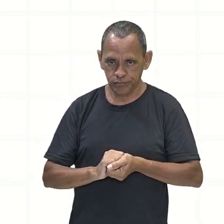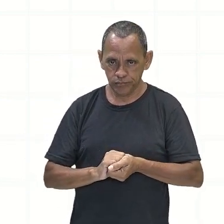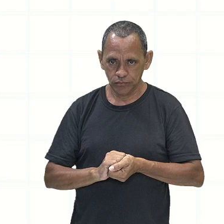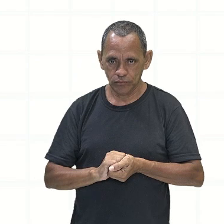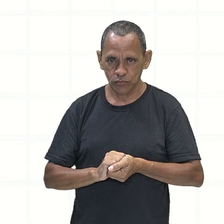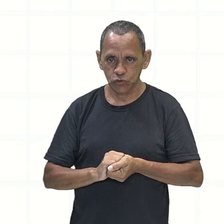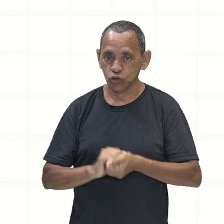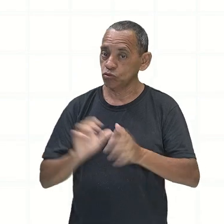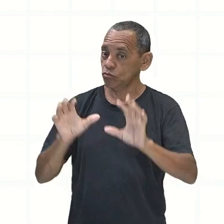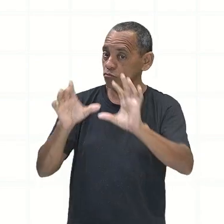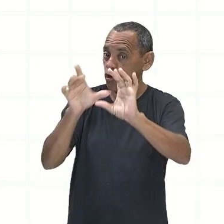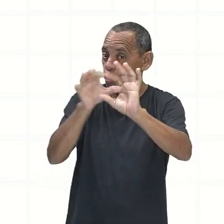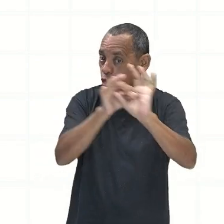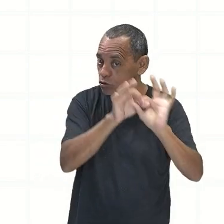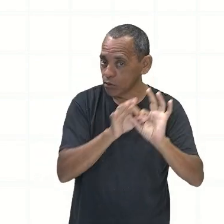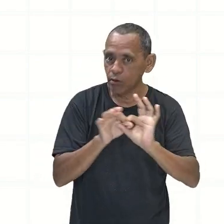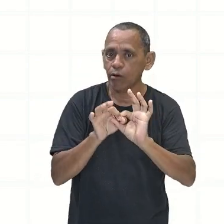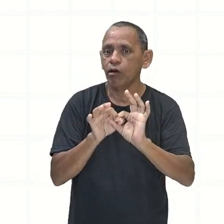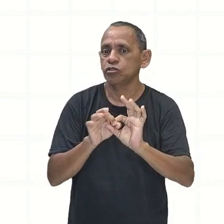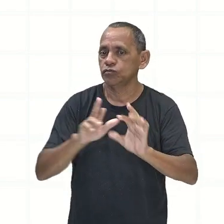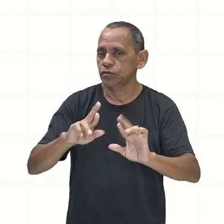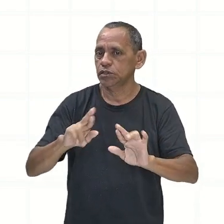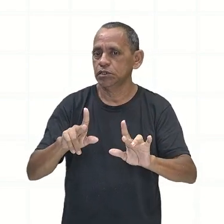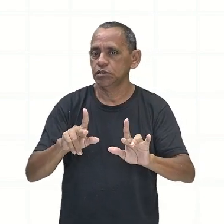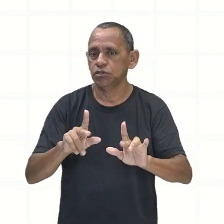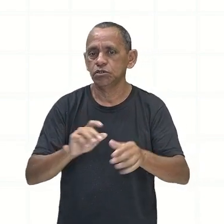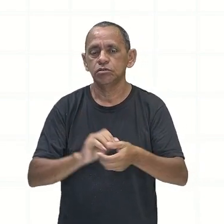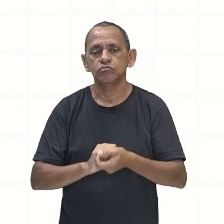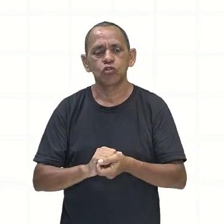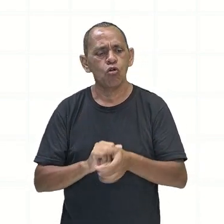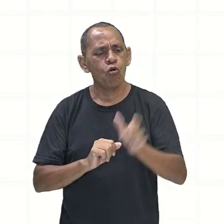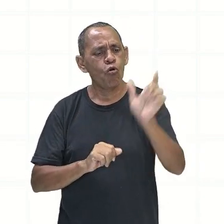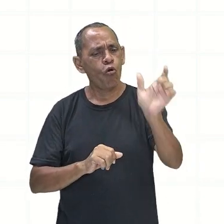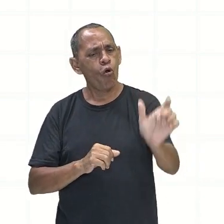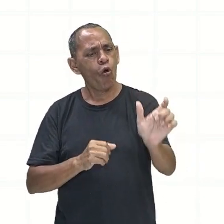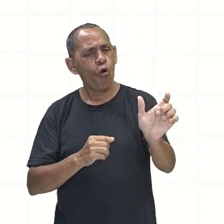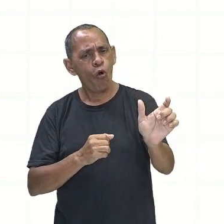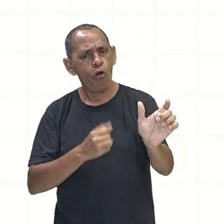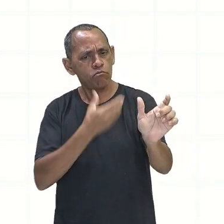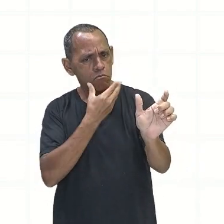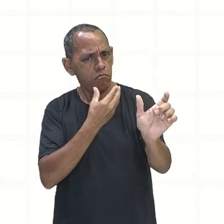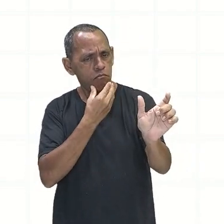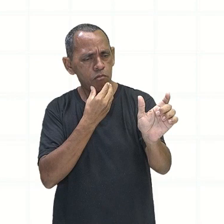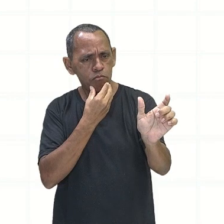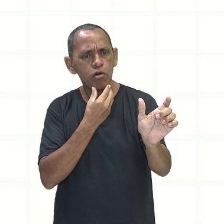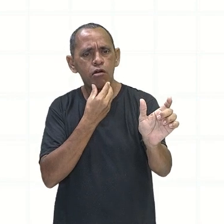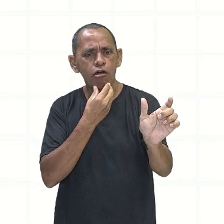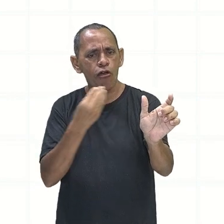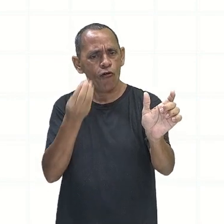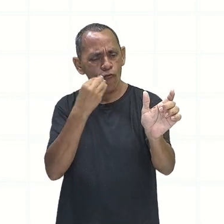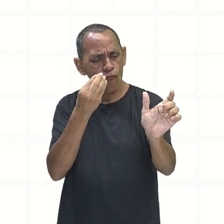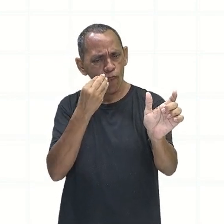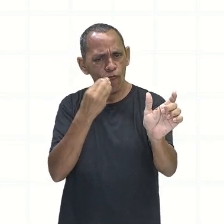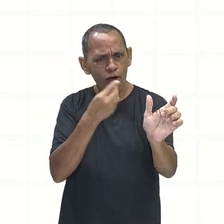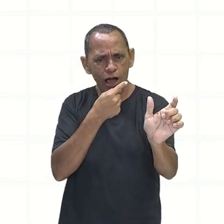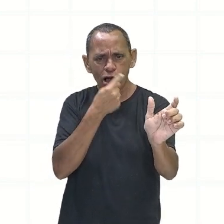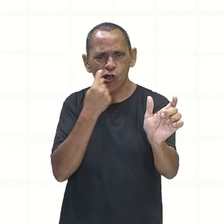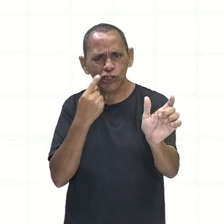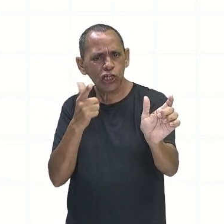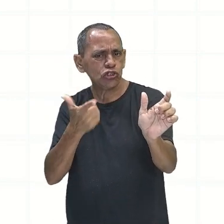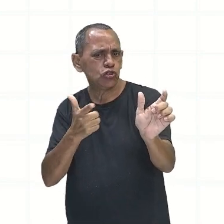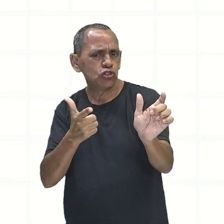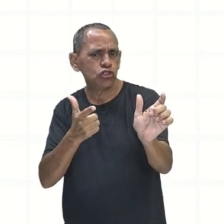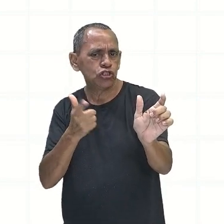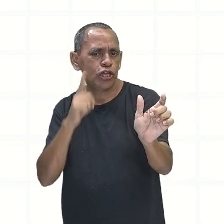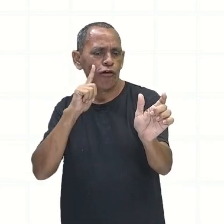contexto dessa frase, certo? Um homem fraco, um homem desdentado e feio,